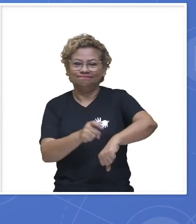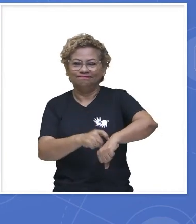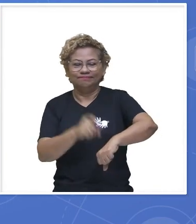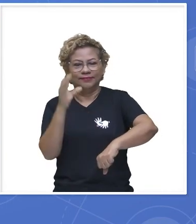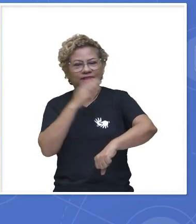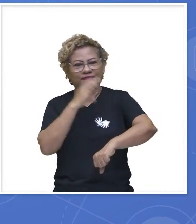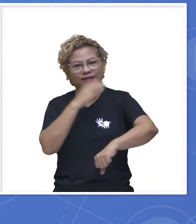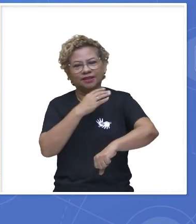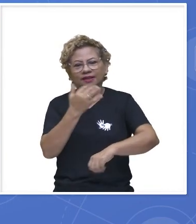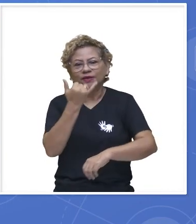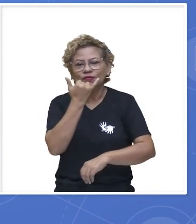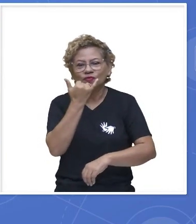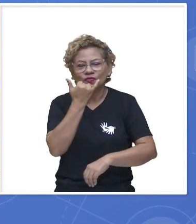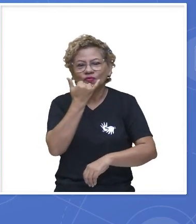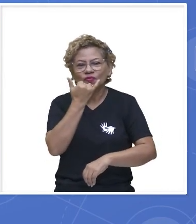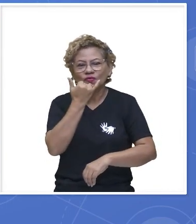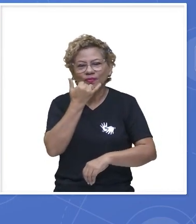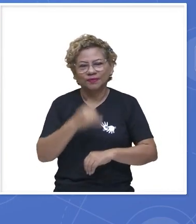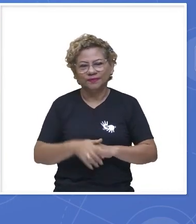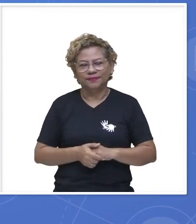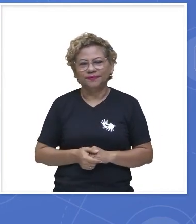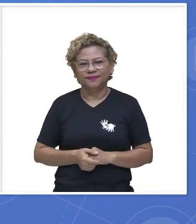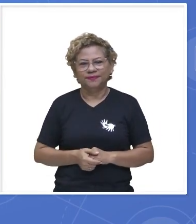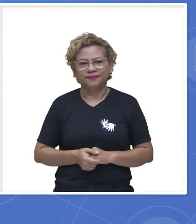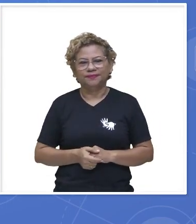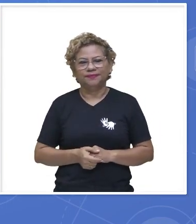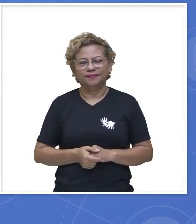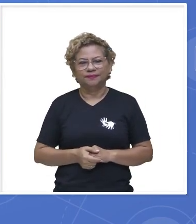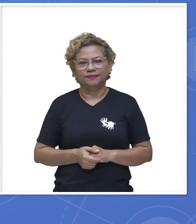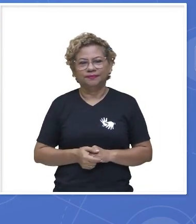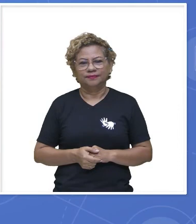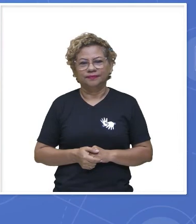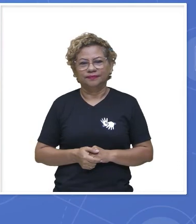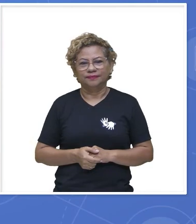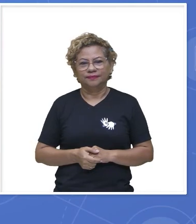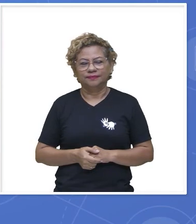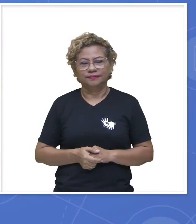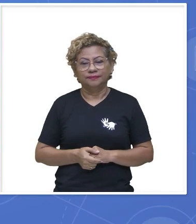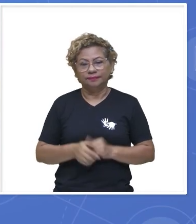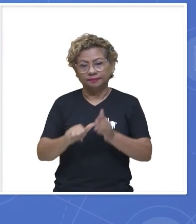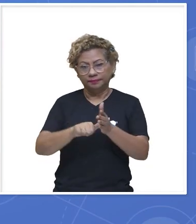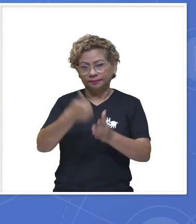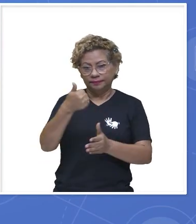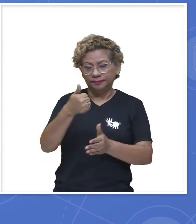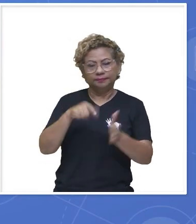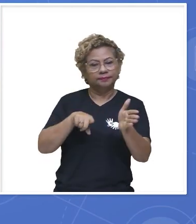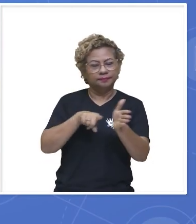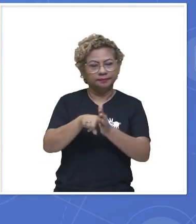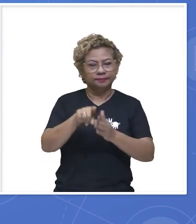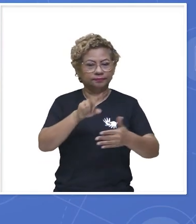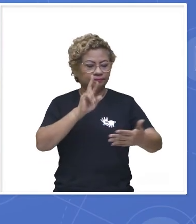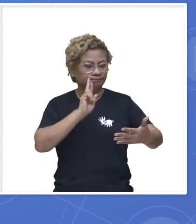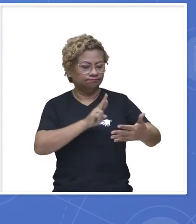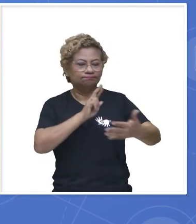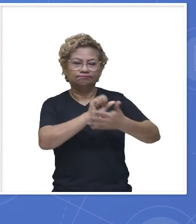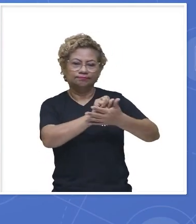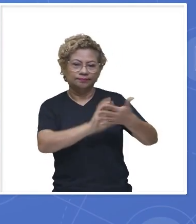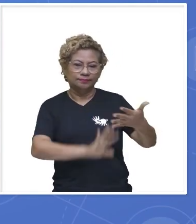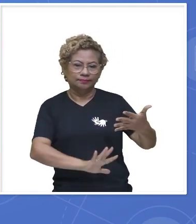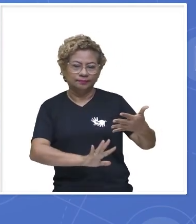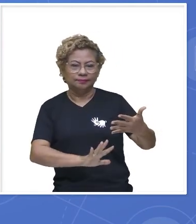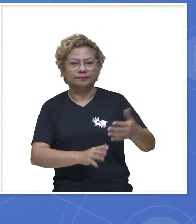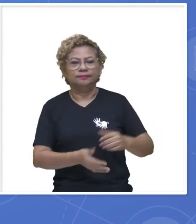aqui eu tenho um único elemento, né? Que é o termo central. Mas vamos supor, vou colocar aqui rapidamente para a